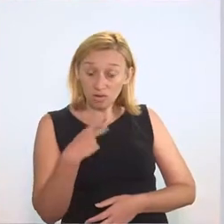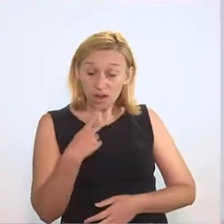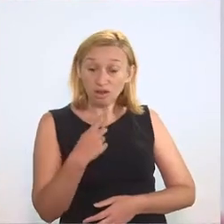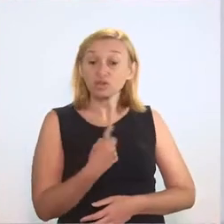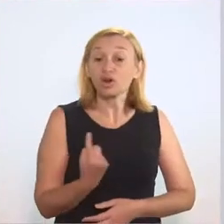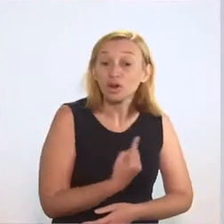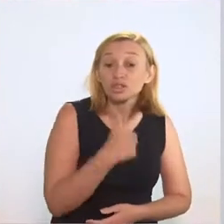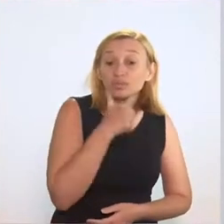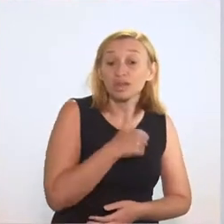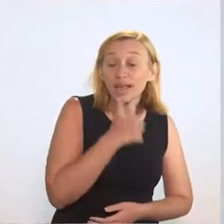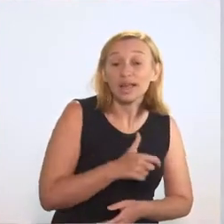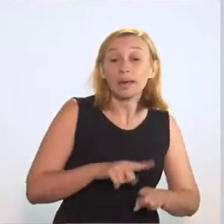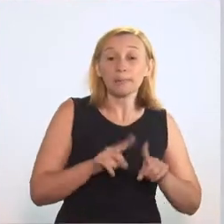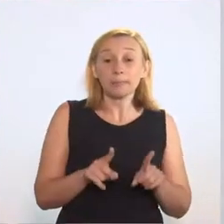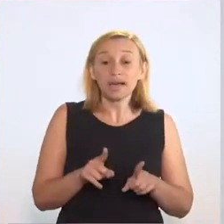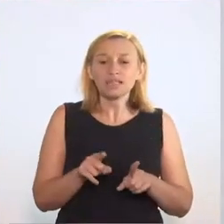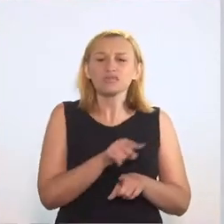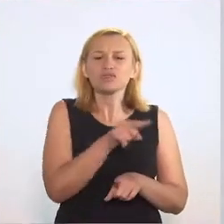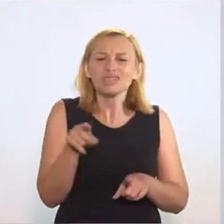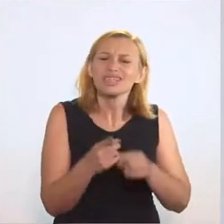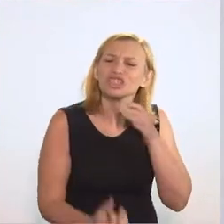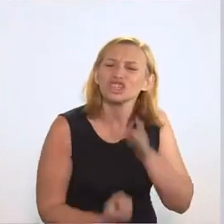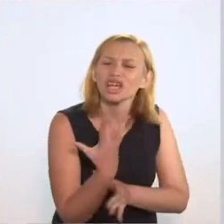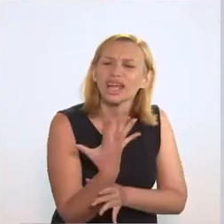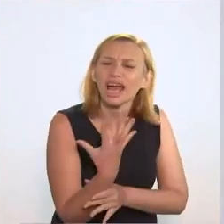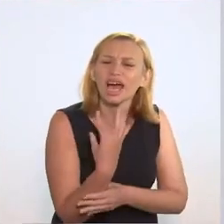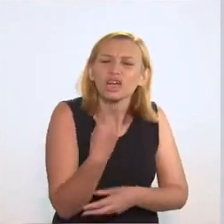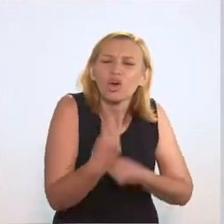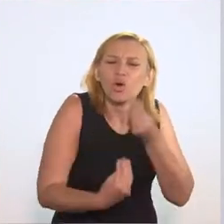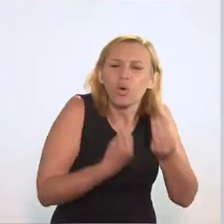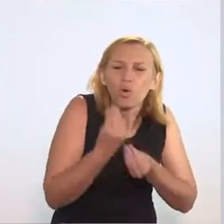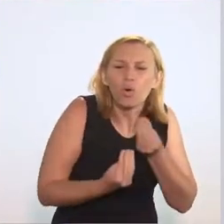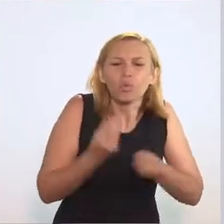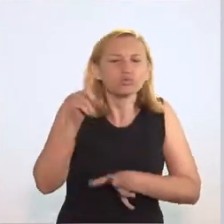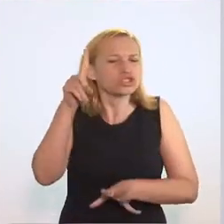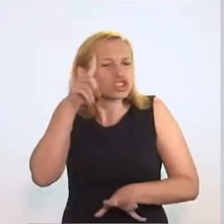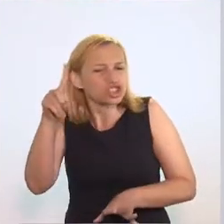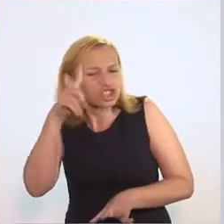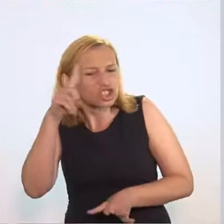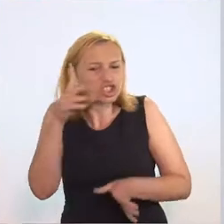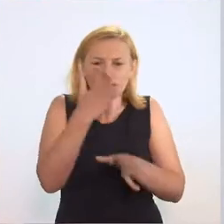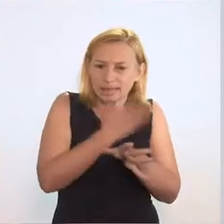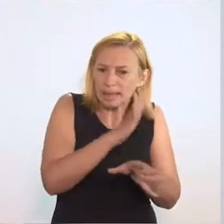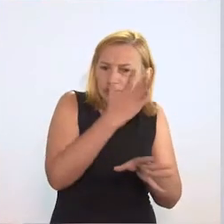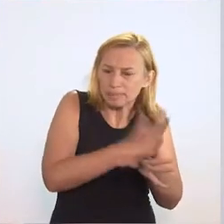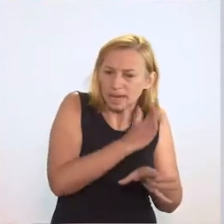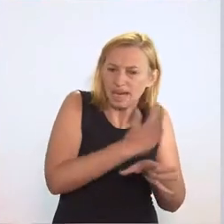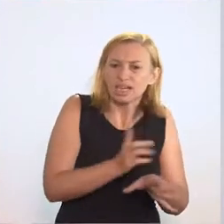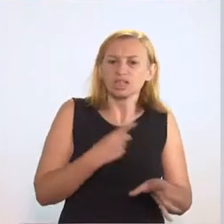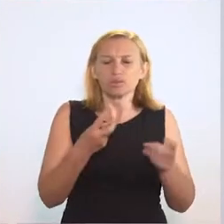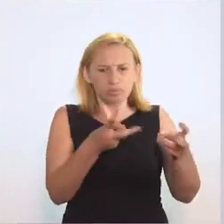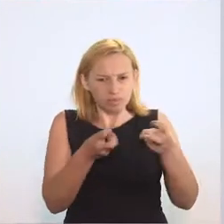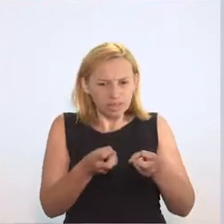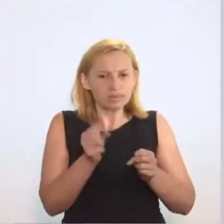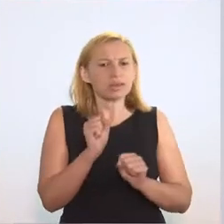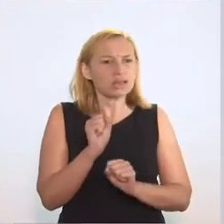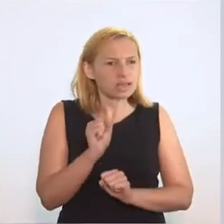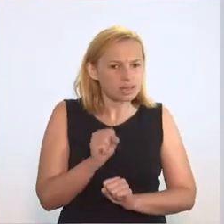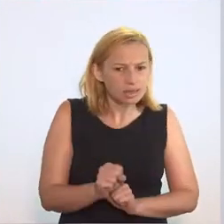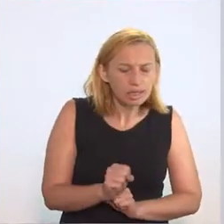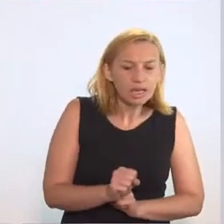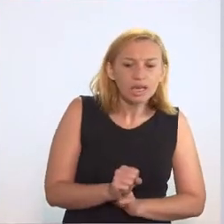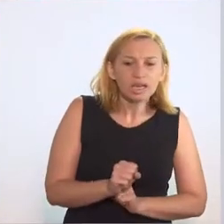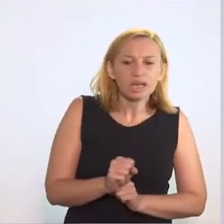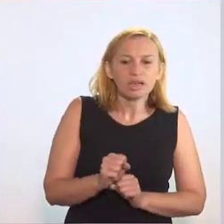nosso porque é para as mulheres, mas por que vocês criaram e como no dia a dia, na prática, a gente pode perceber